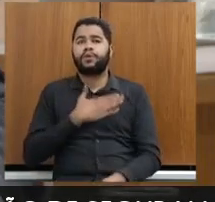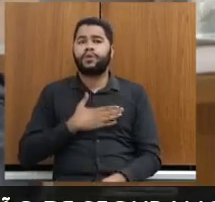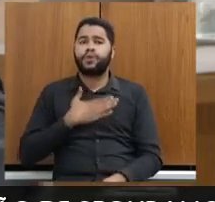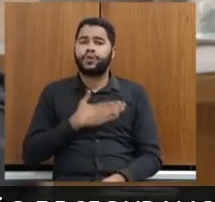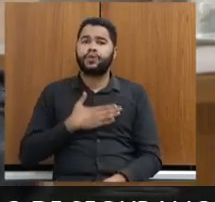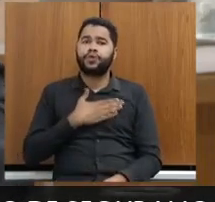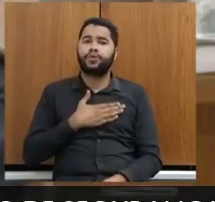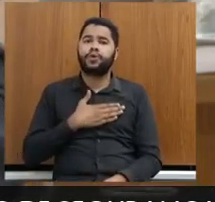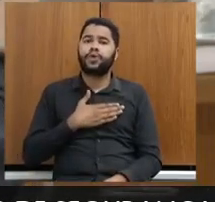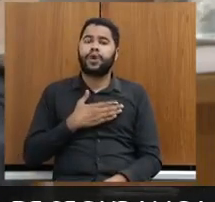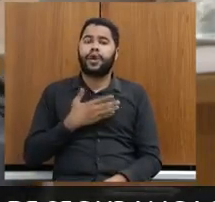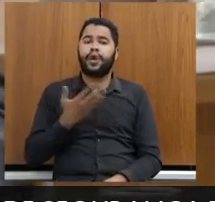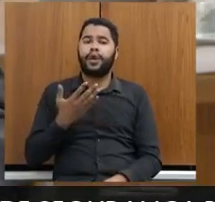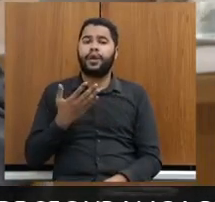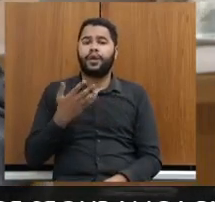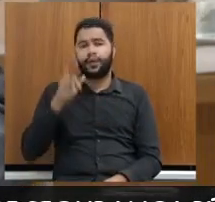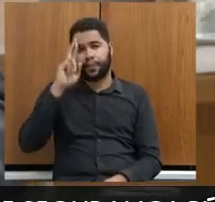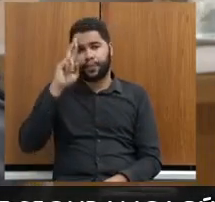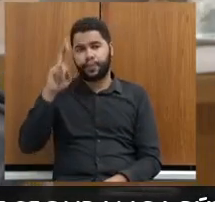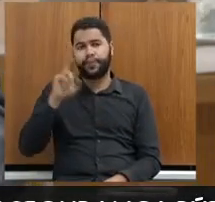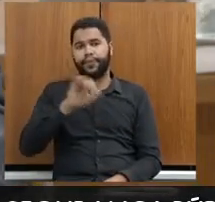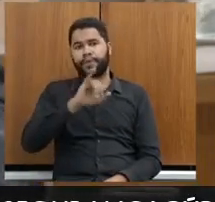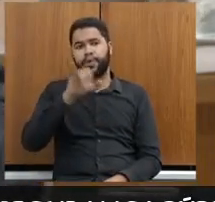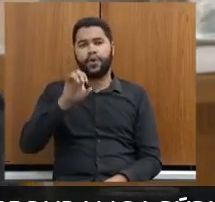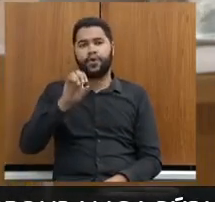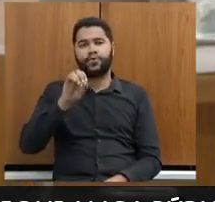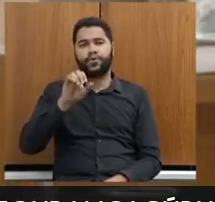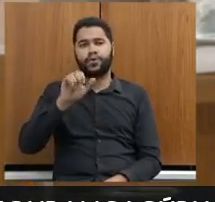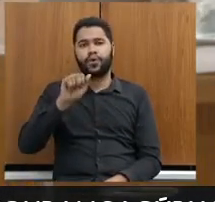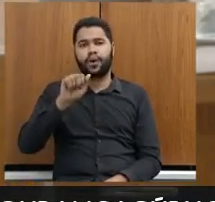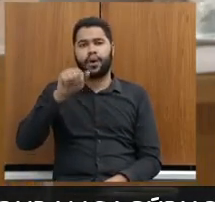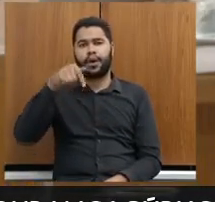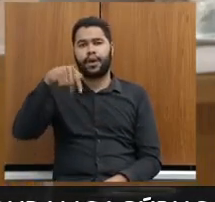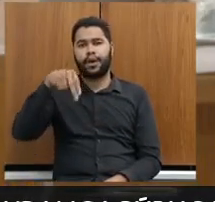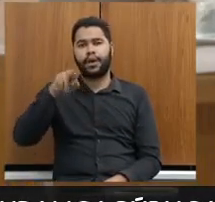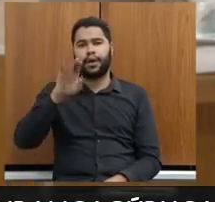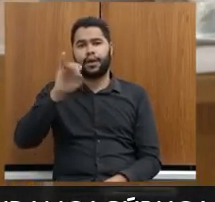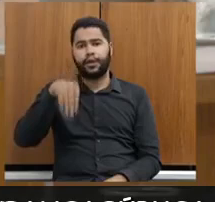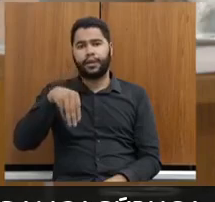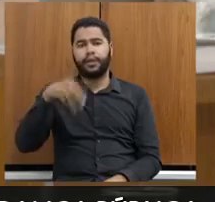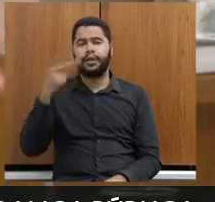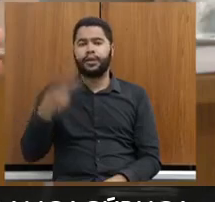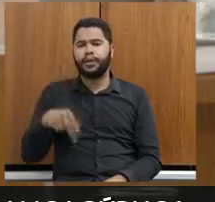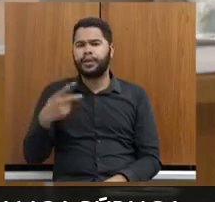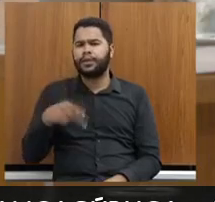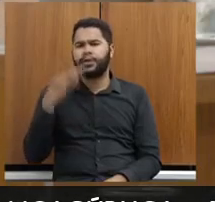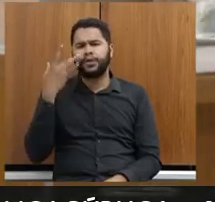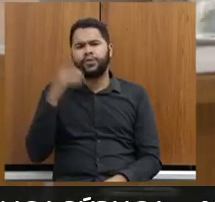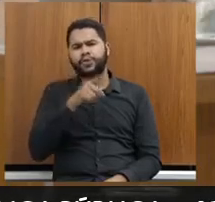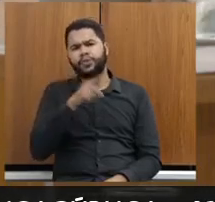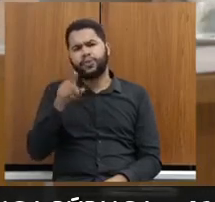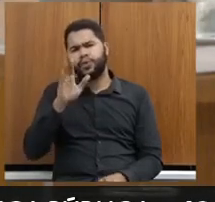dizer que outros São Joaquim que e nós conseguimos durante o nosso mandato não sei se eu deve ter isso lá